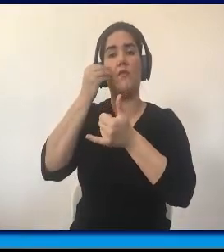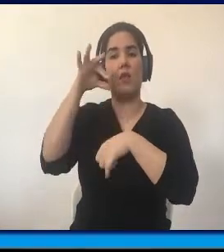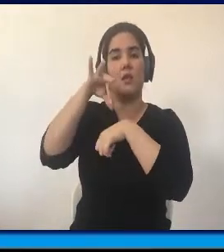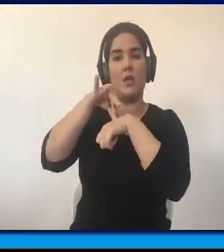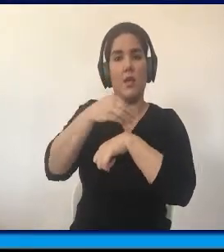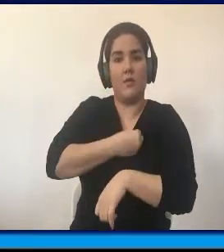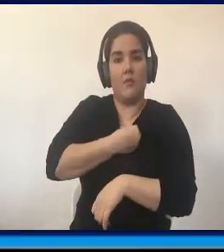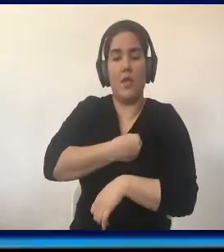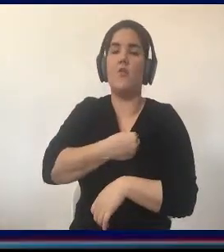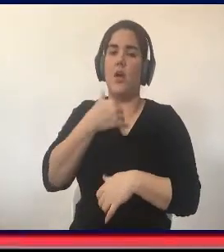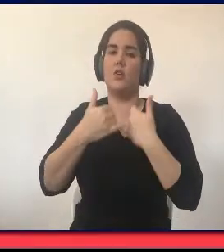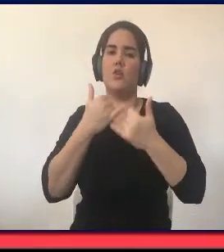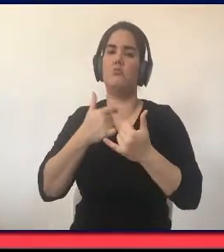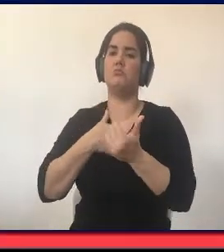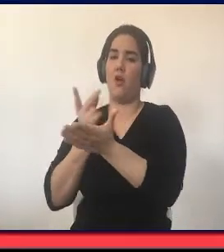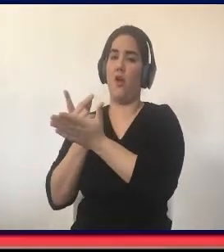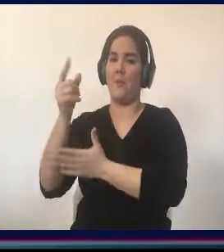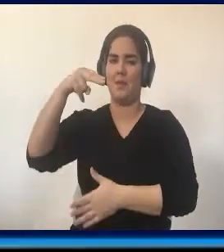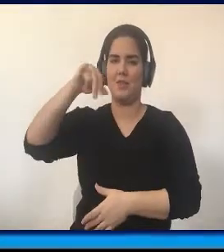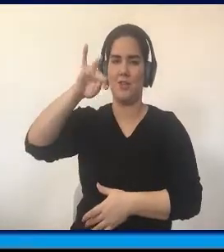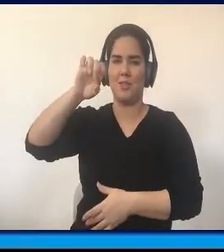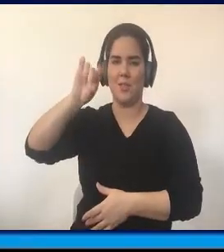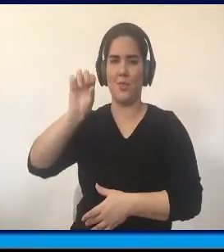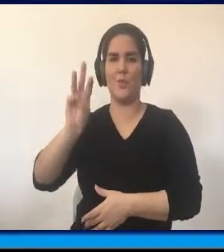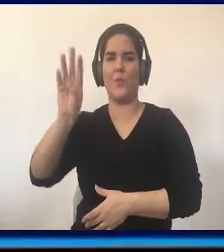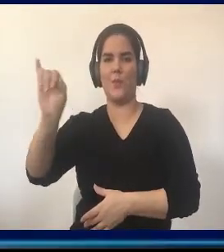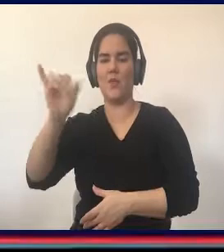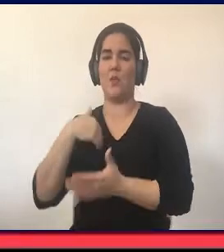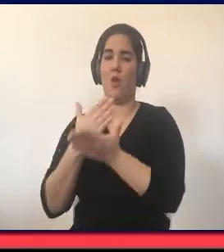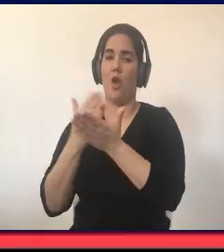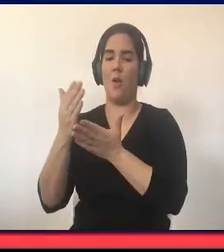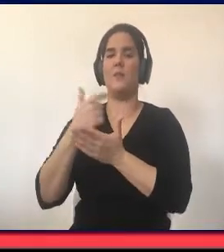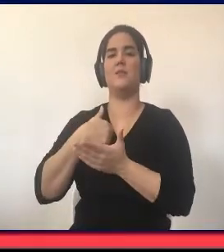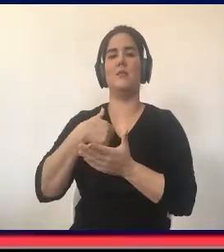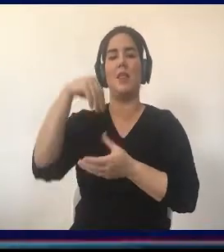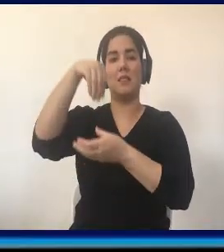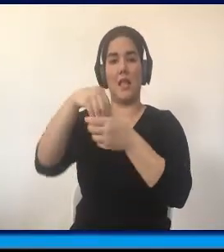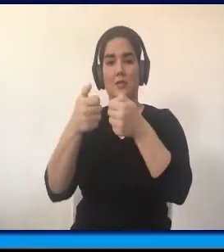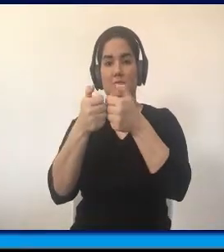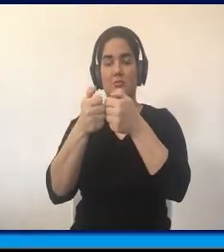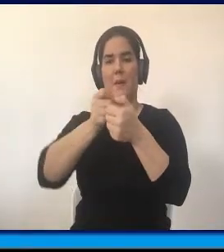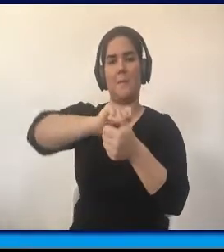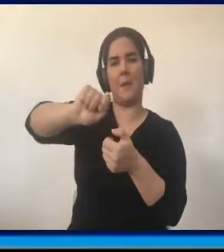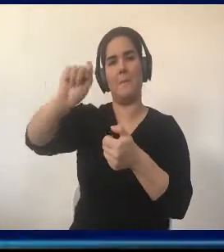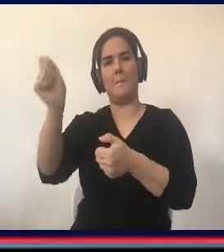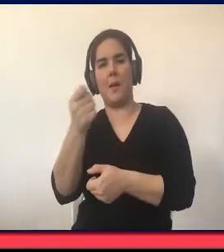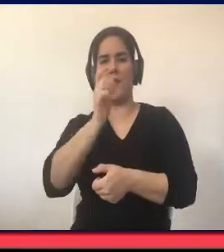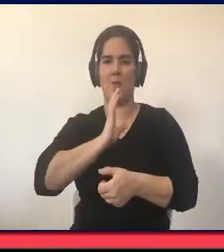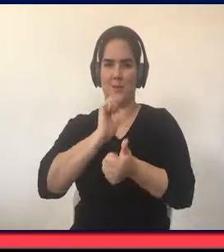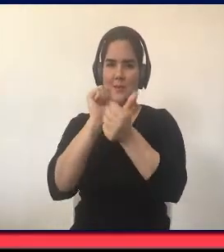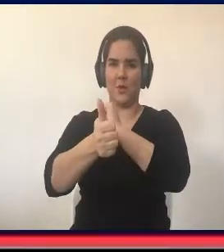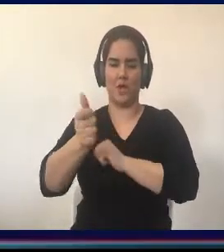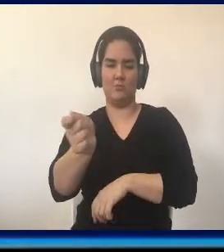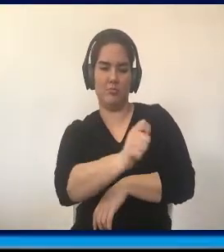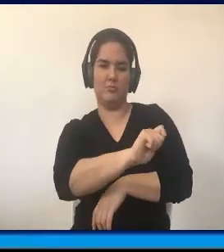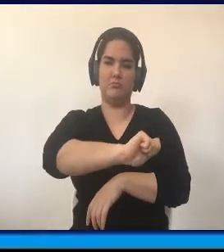o Nintendo Wii, comecei a jogar tênis com meu primo, a gente achou tão legal que a gente foi lá, eu morava em Curitiba, a gente foi num departamento